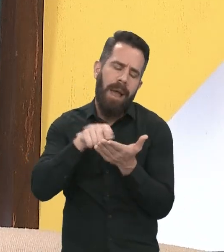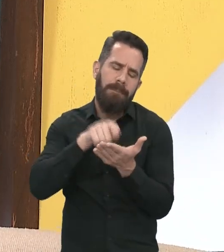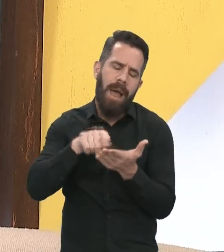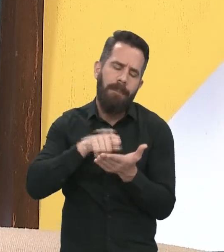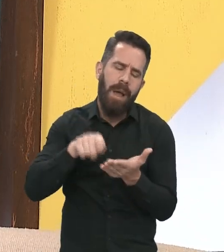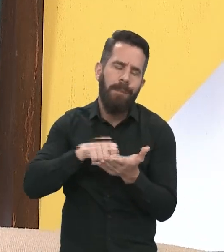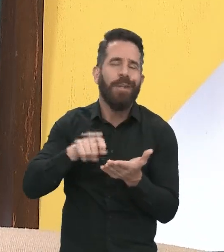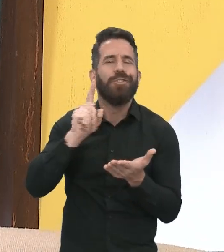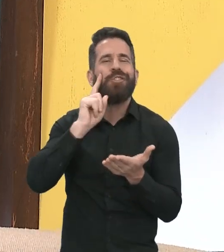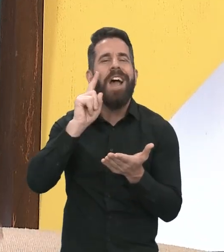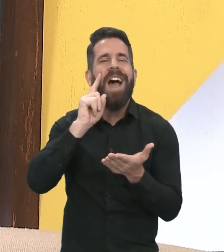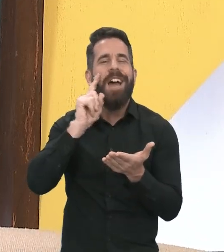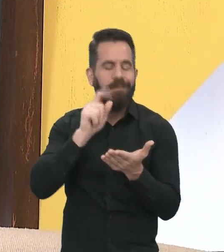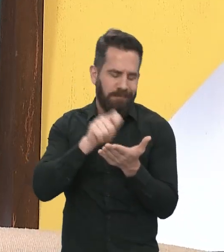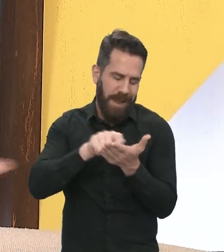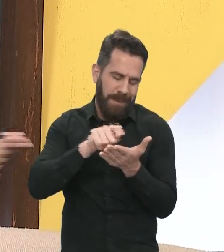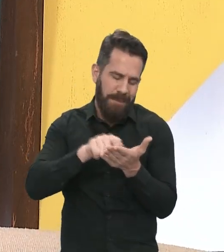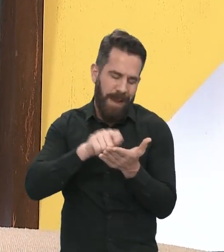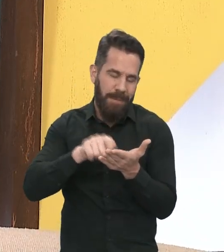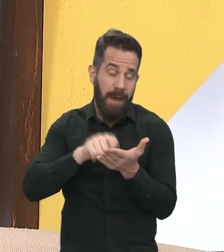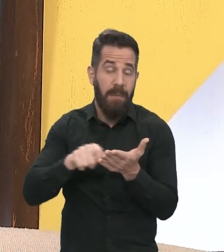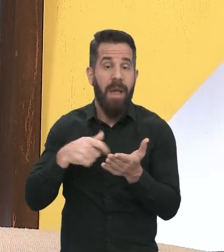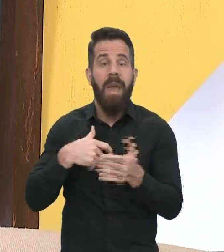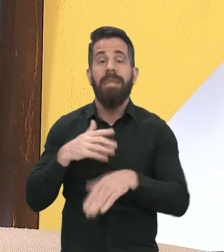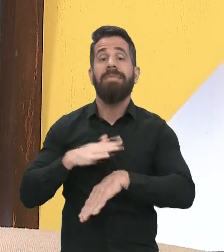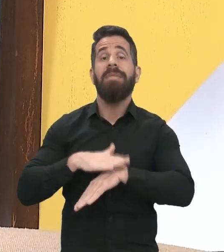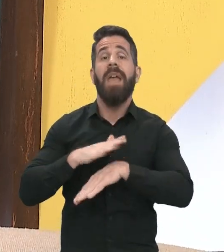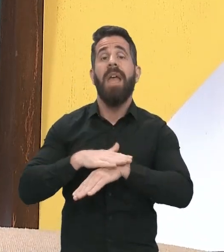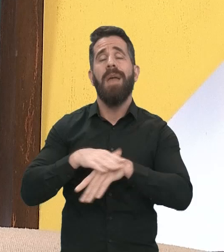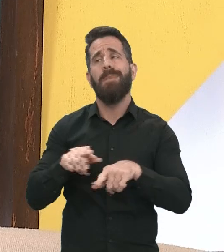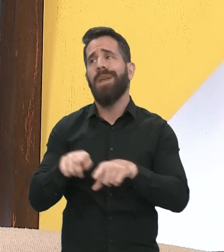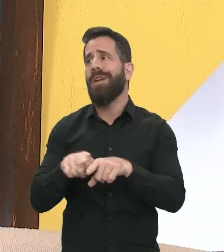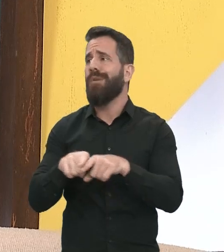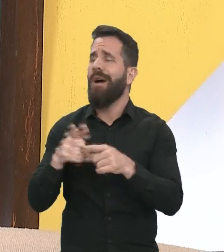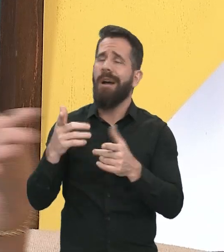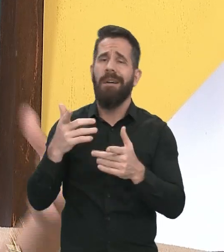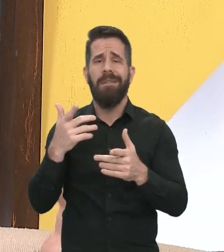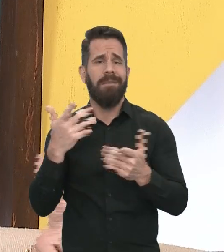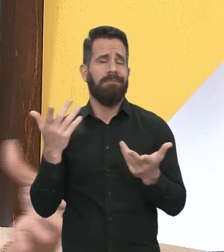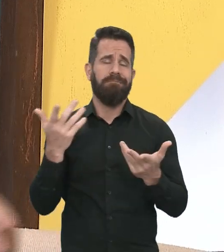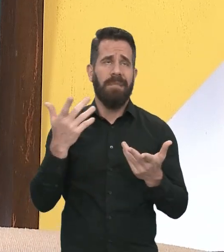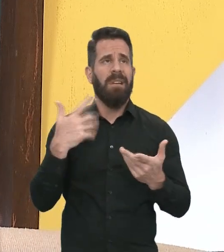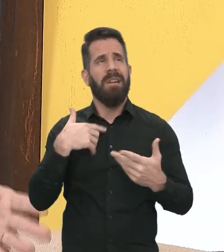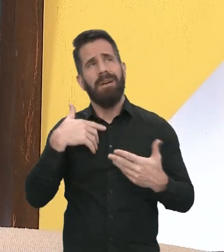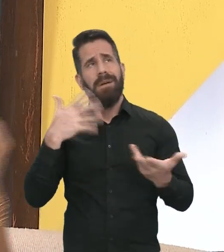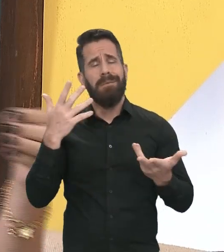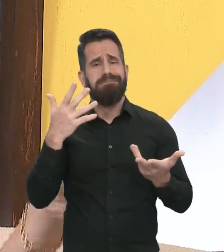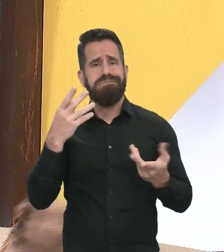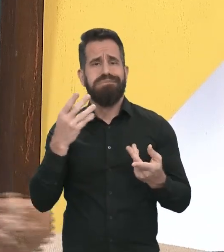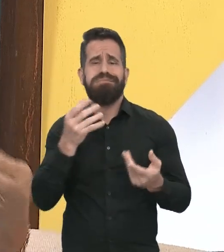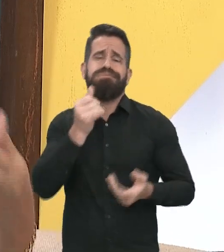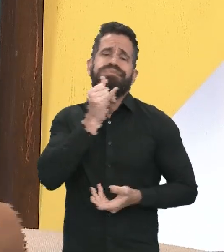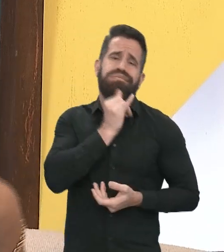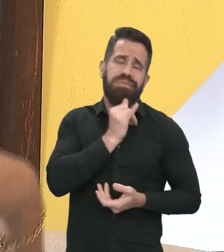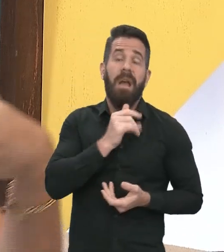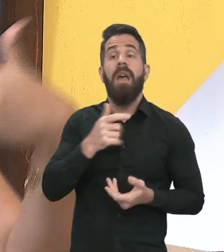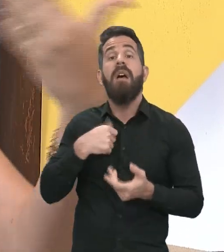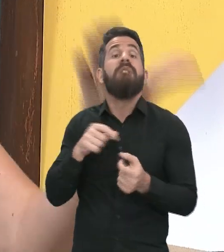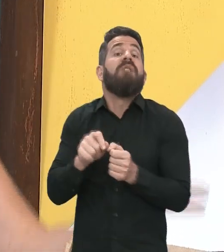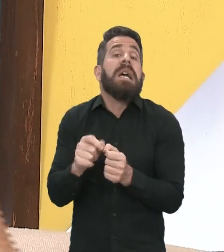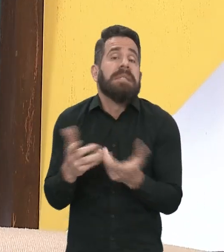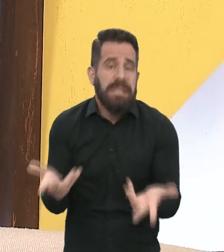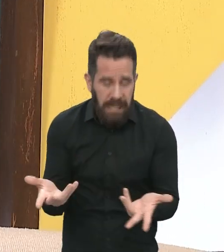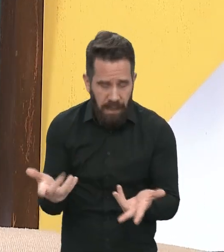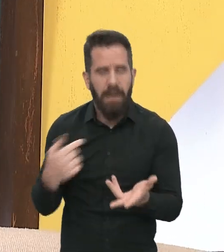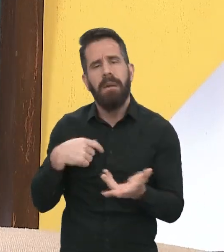Que é esse tempo do tédio. É importante ter esses momentos de pausa em que, não vamos fazer nada e o que vamos